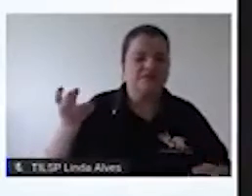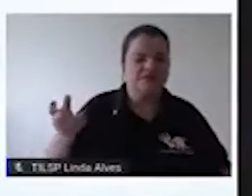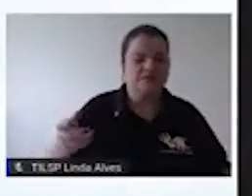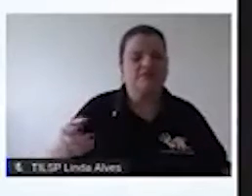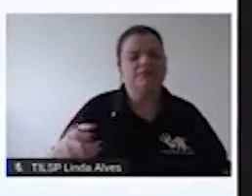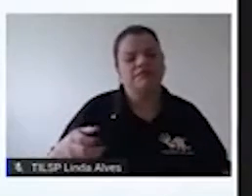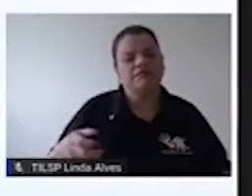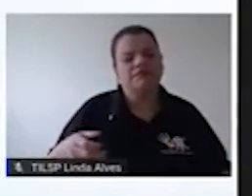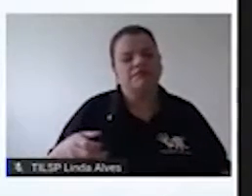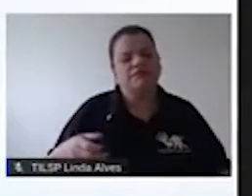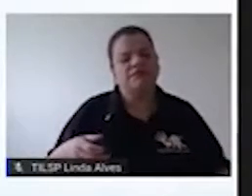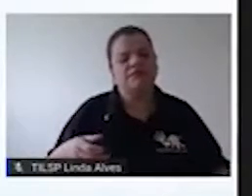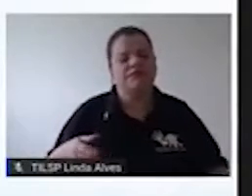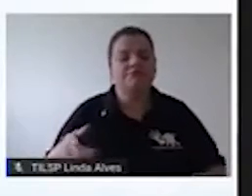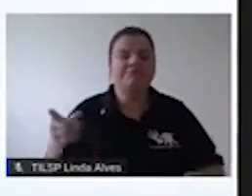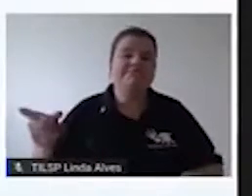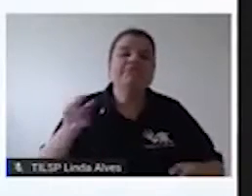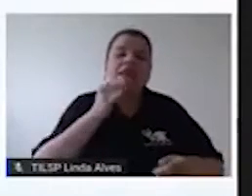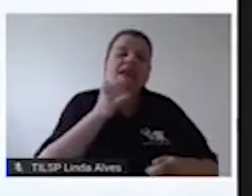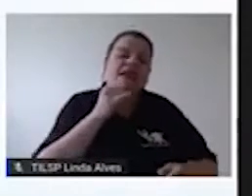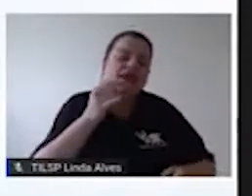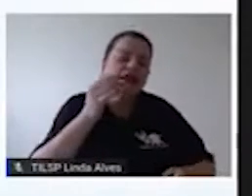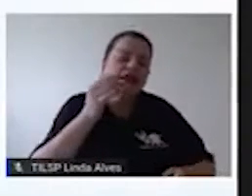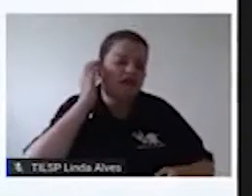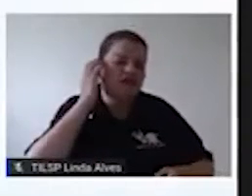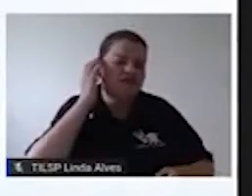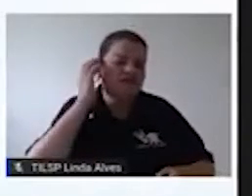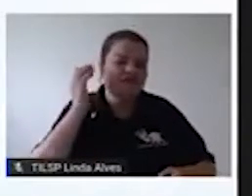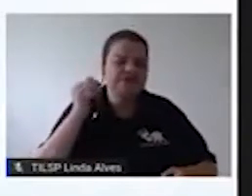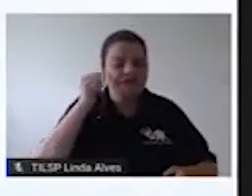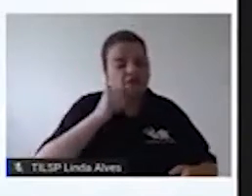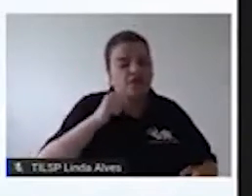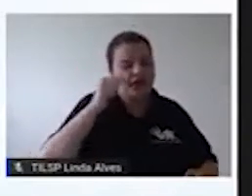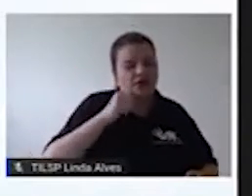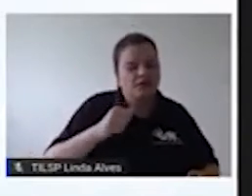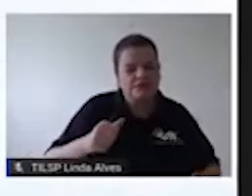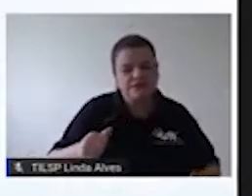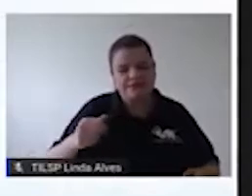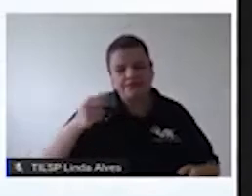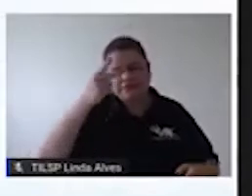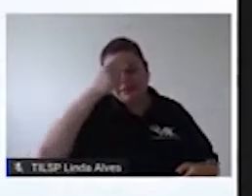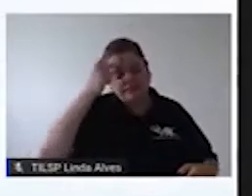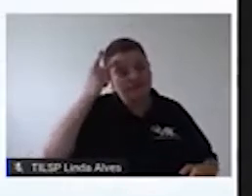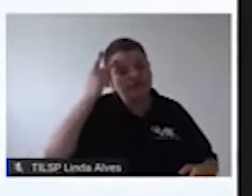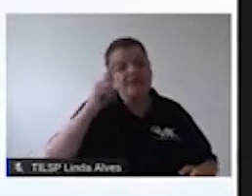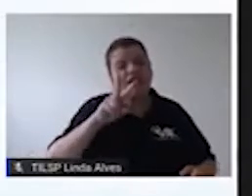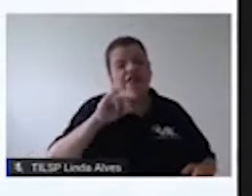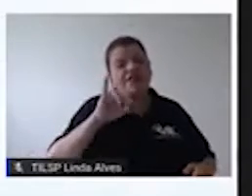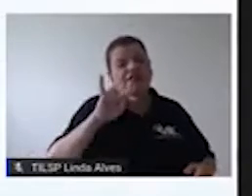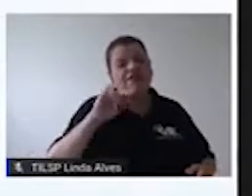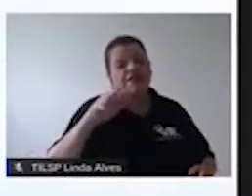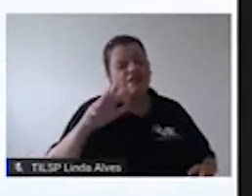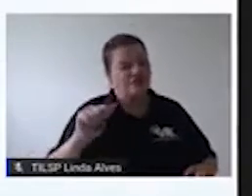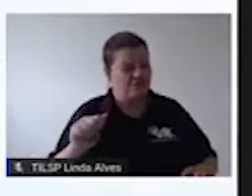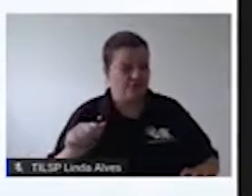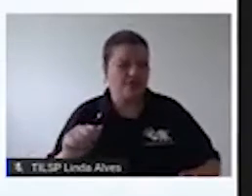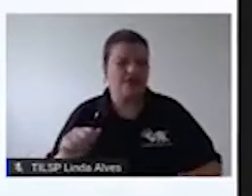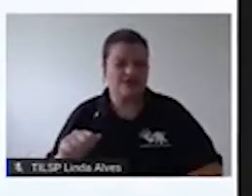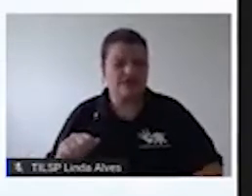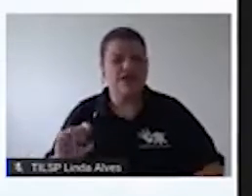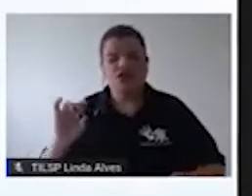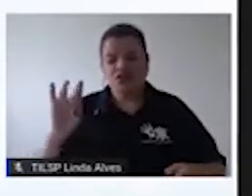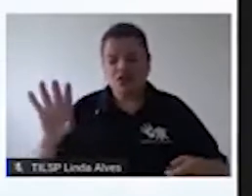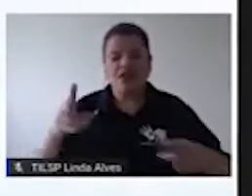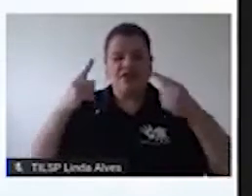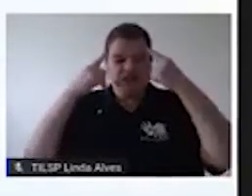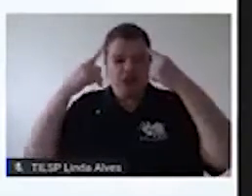causa múltipla, né? As condições ali dessa vítima, ela não tem a ver só com a violência